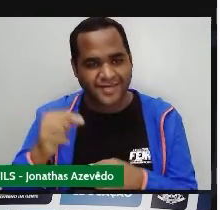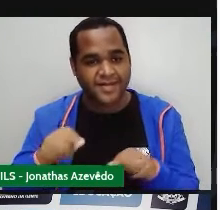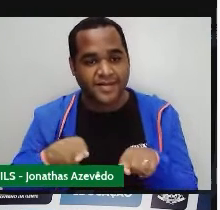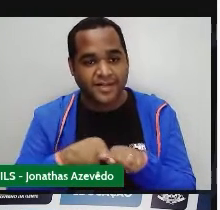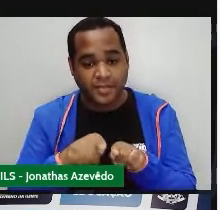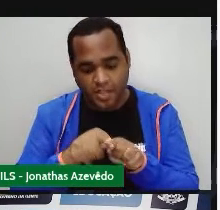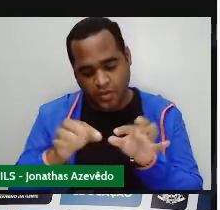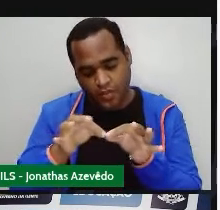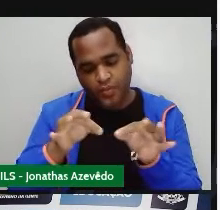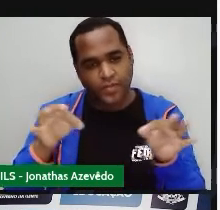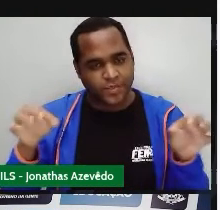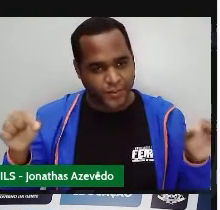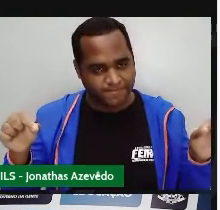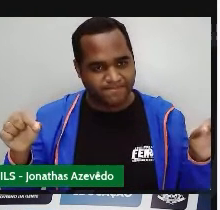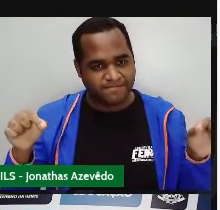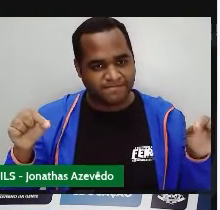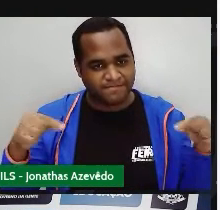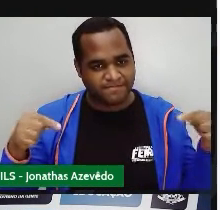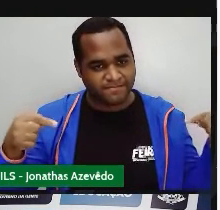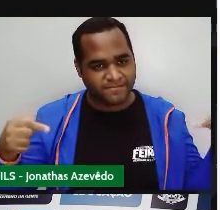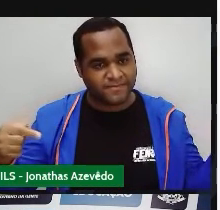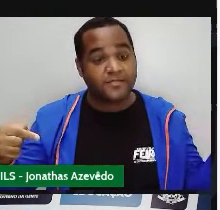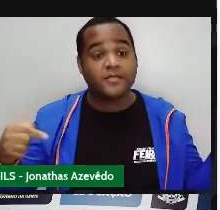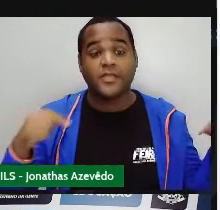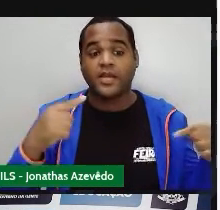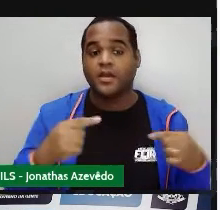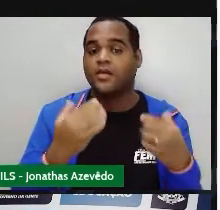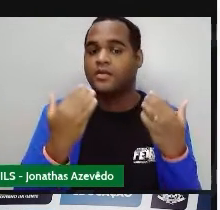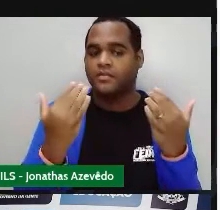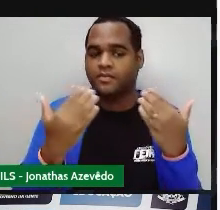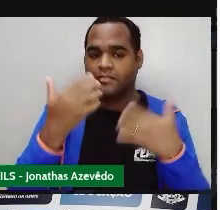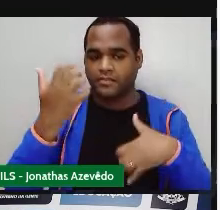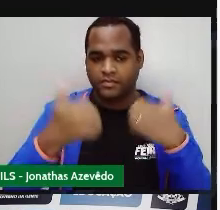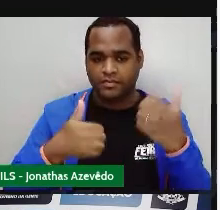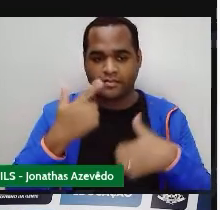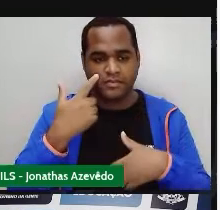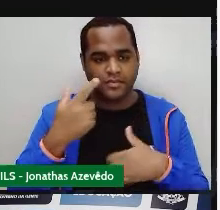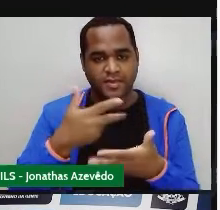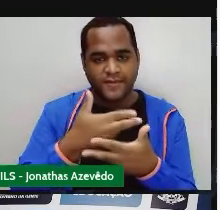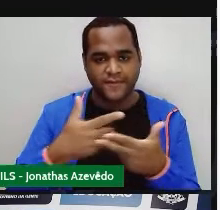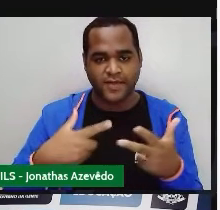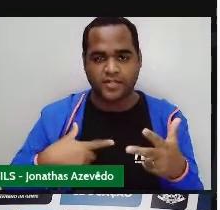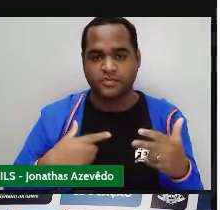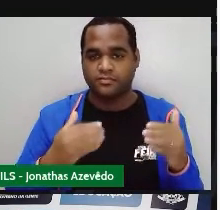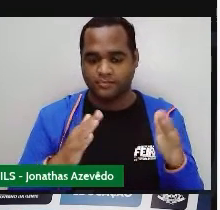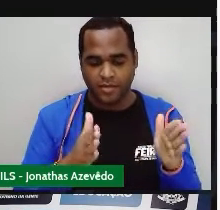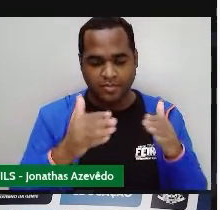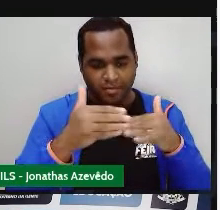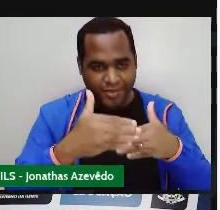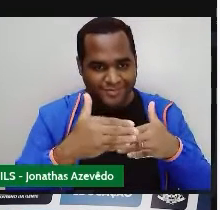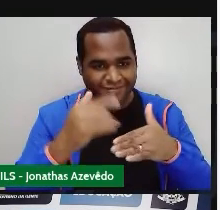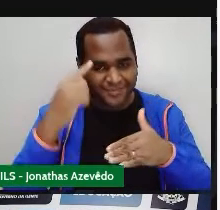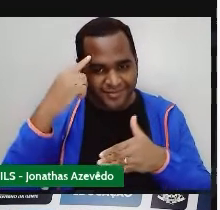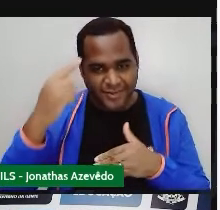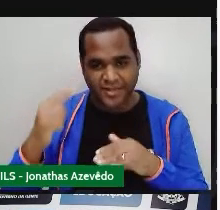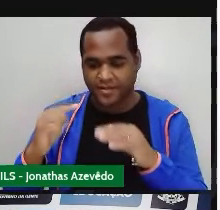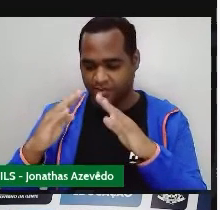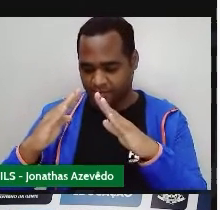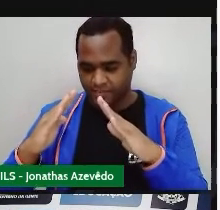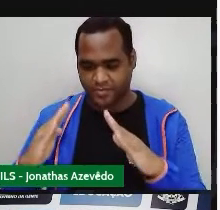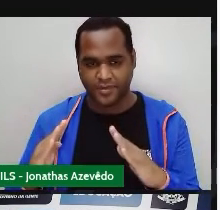para que os alunos construírem representações de cubos e pirâmides de base quadrada não é